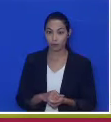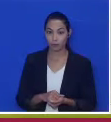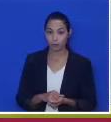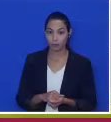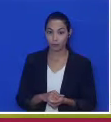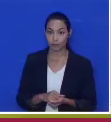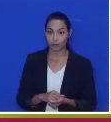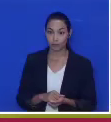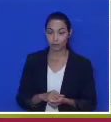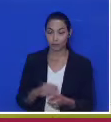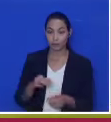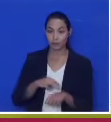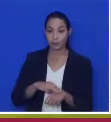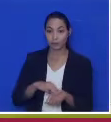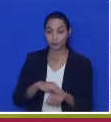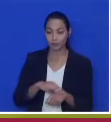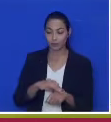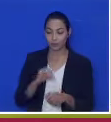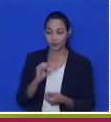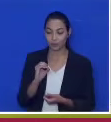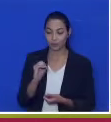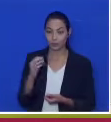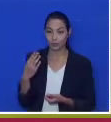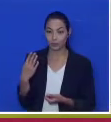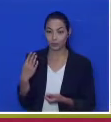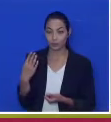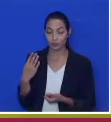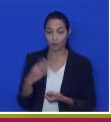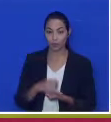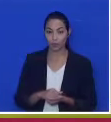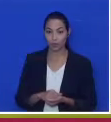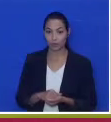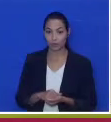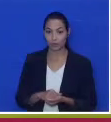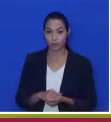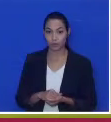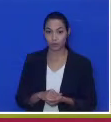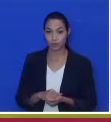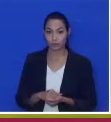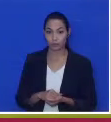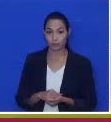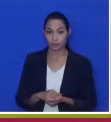Mais uma bola na tela. Marrom 04. Marrom 04.